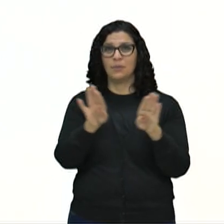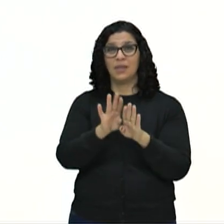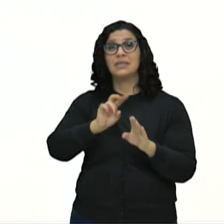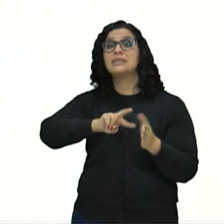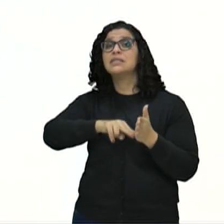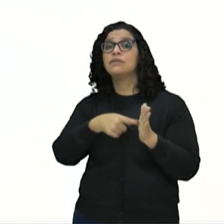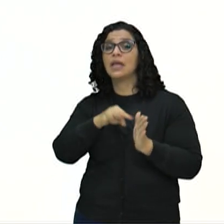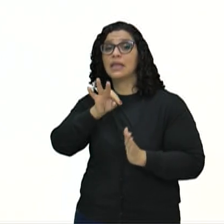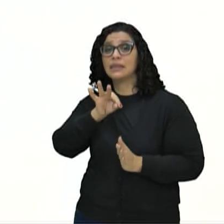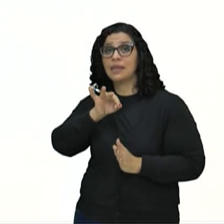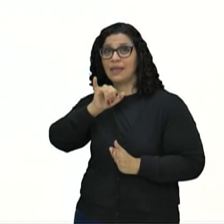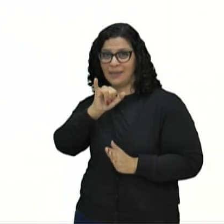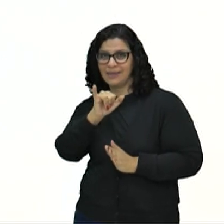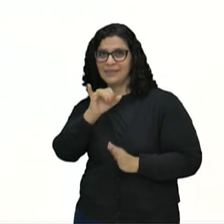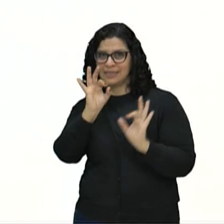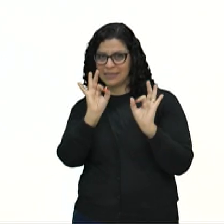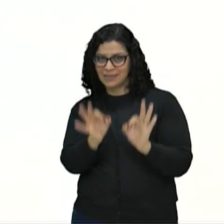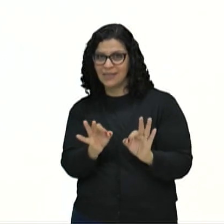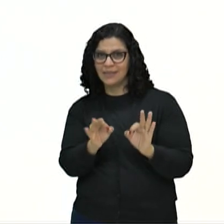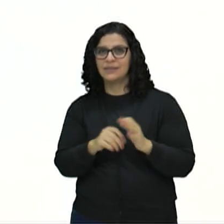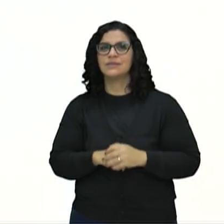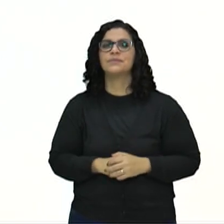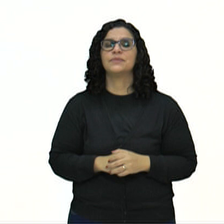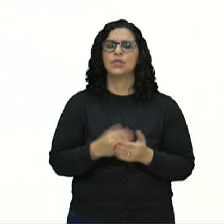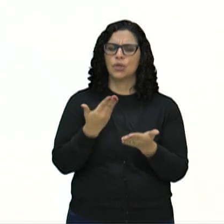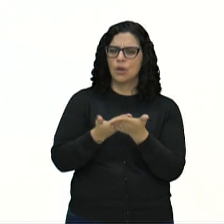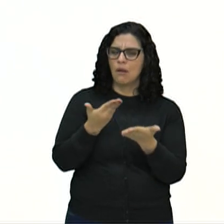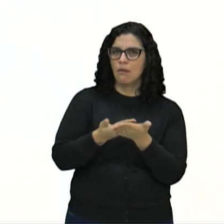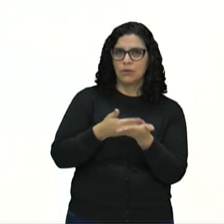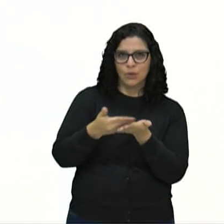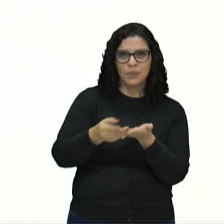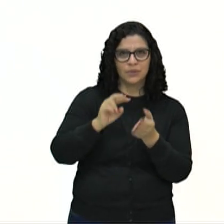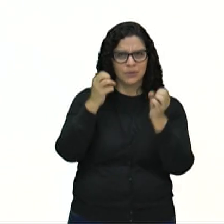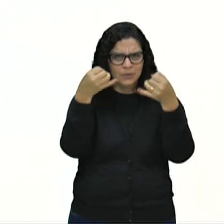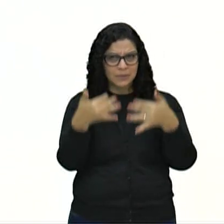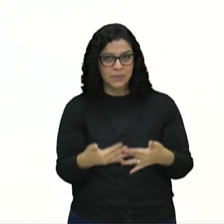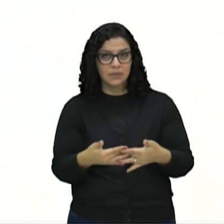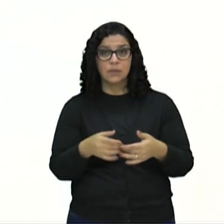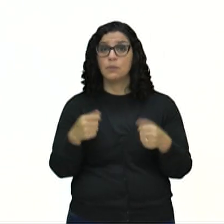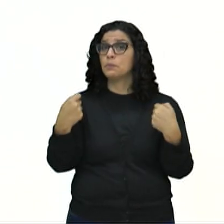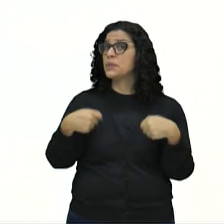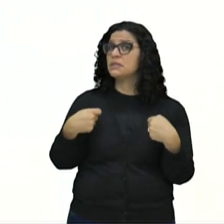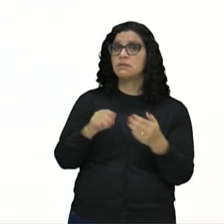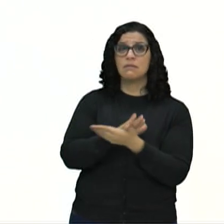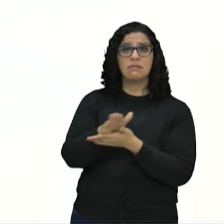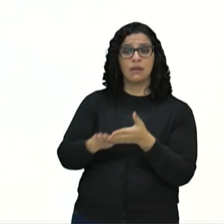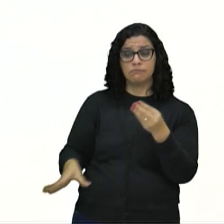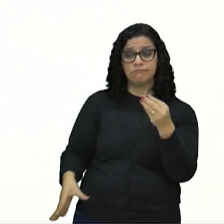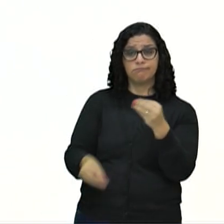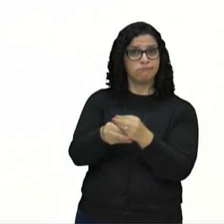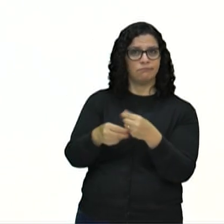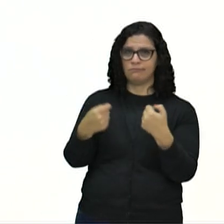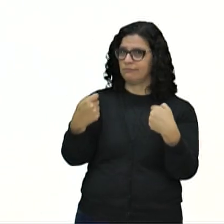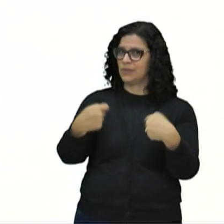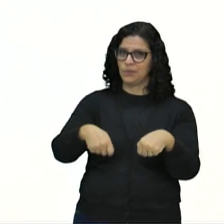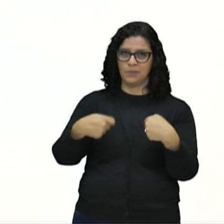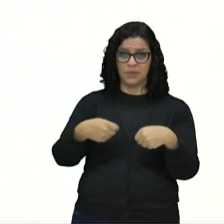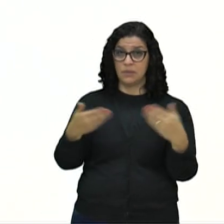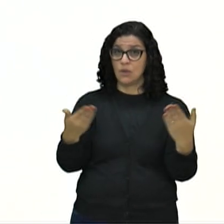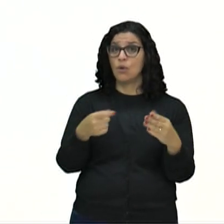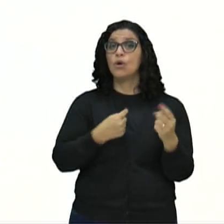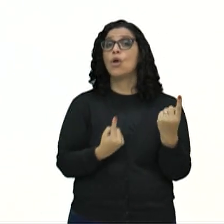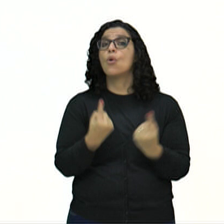direto. Nós vimos lá no início da aula. Ou seja, não pede preposição. Qual